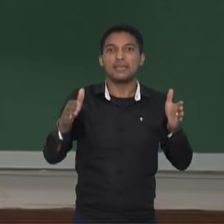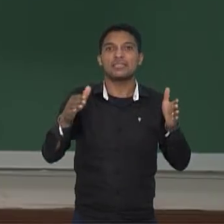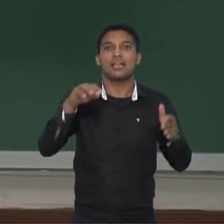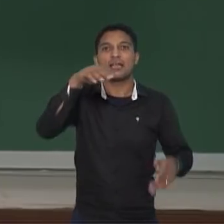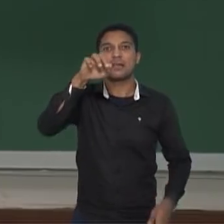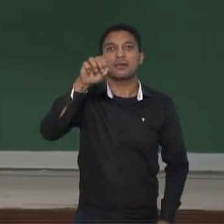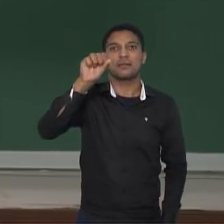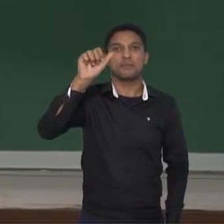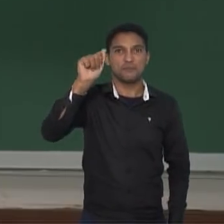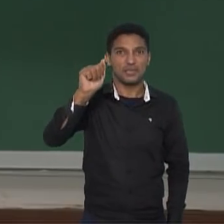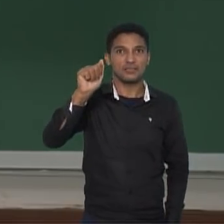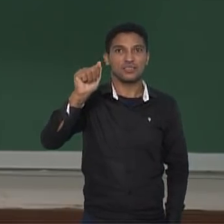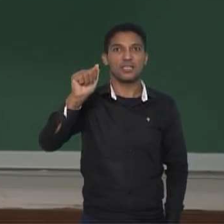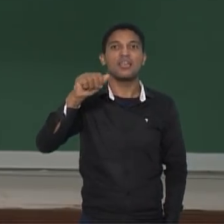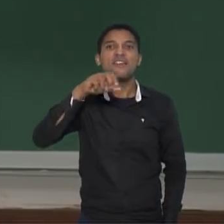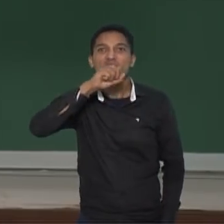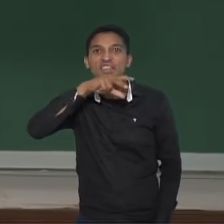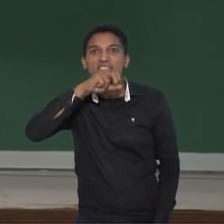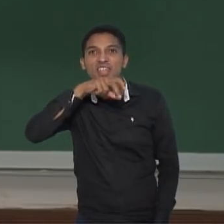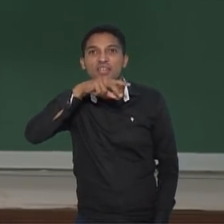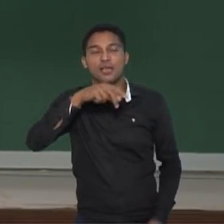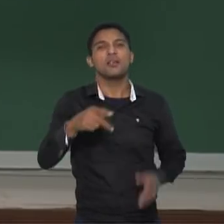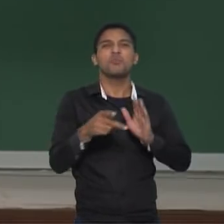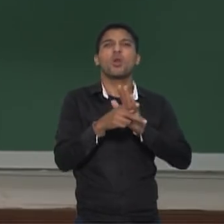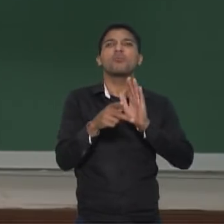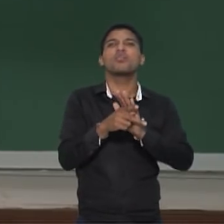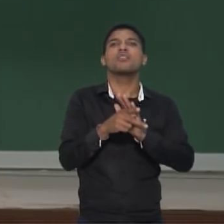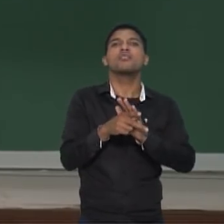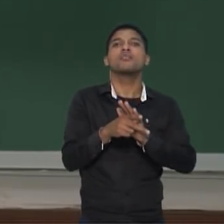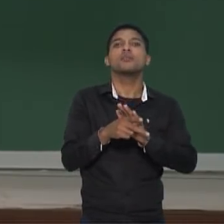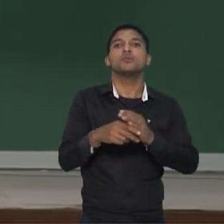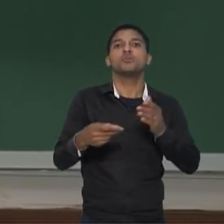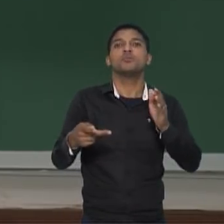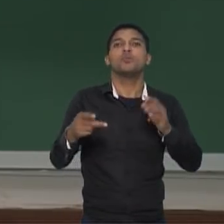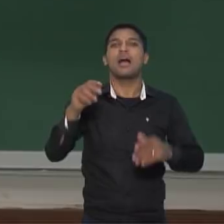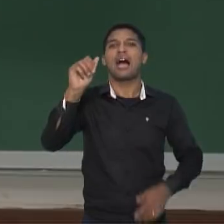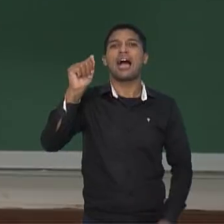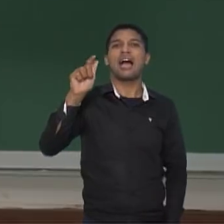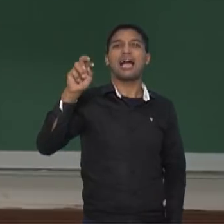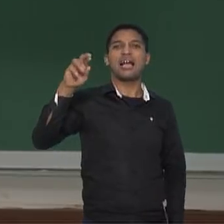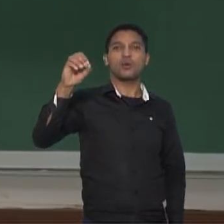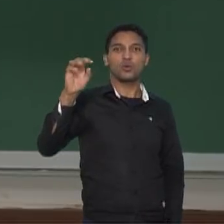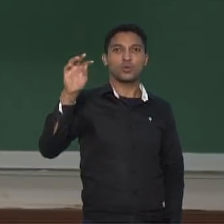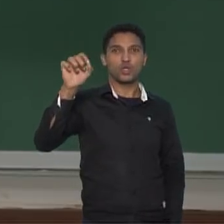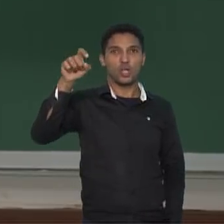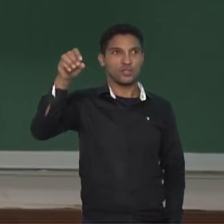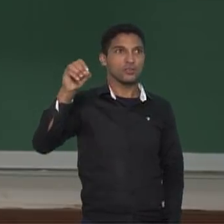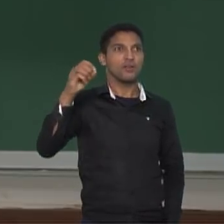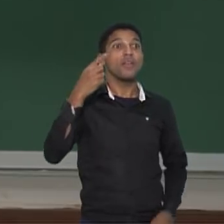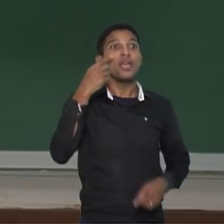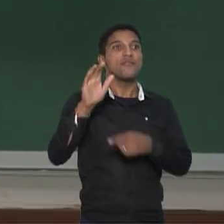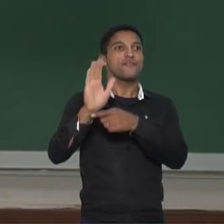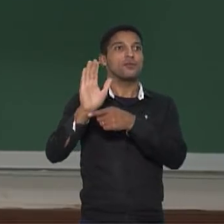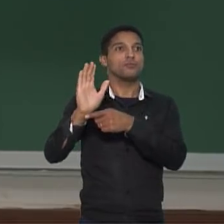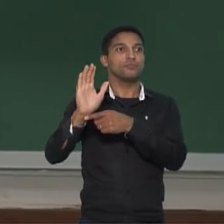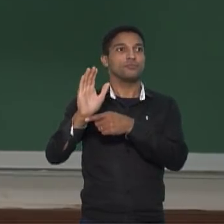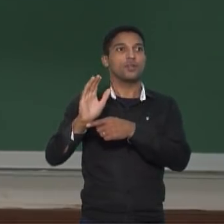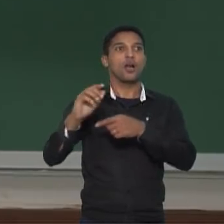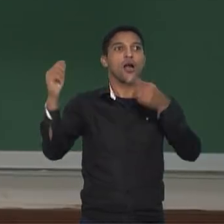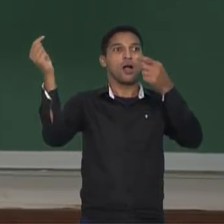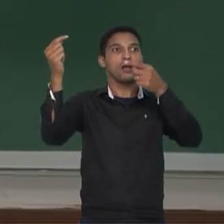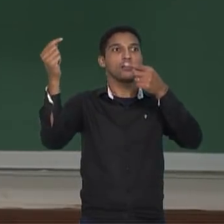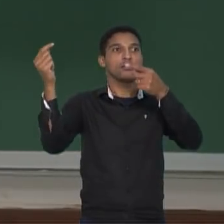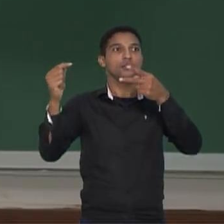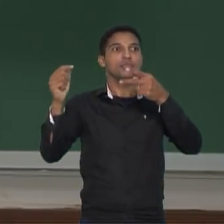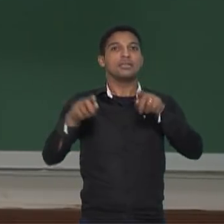os agrotóxicos e tudo mais, essa questão da comida, né? E aí, o Ali e Avatar, né, são os